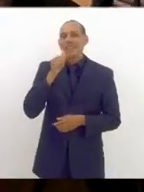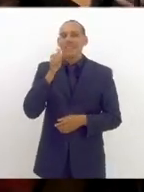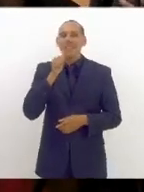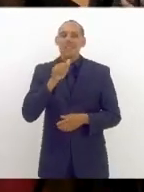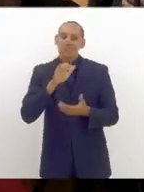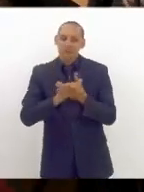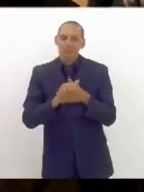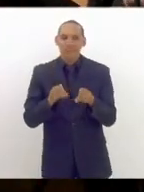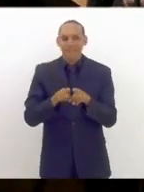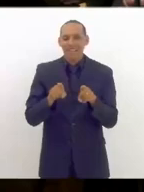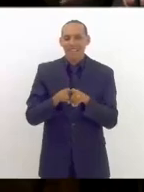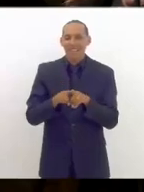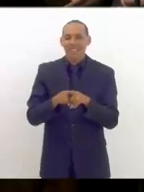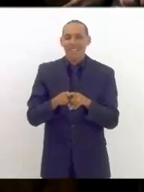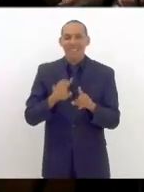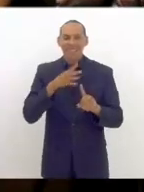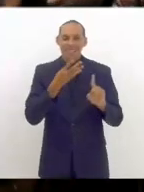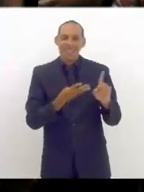homenageado.